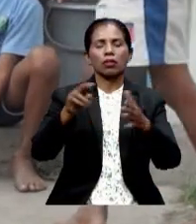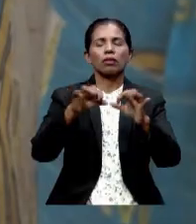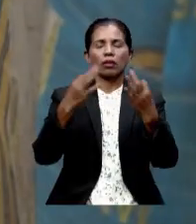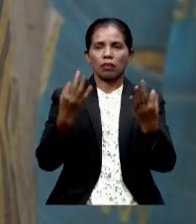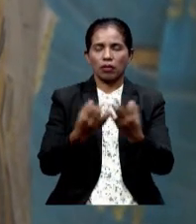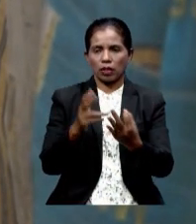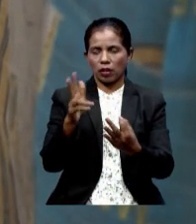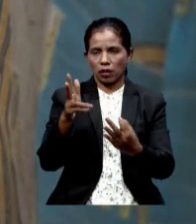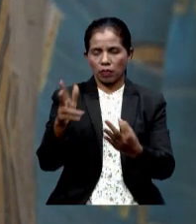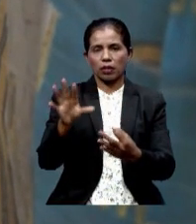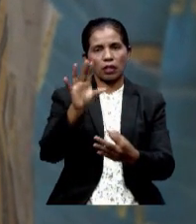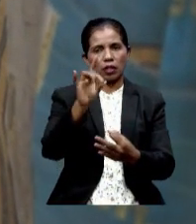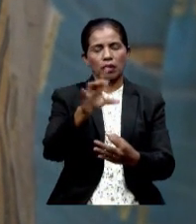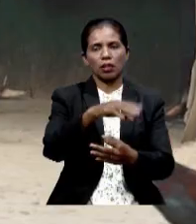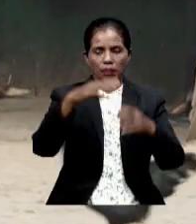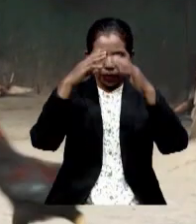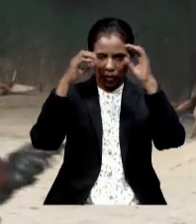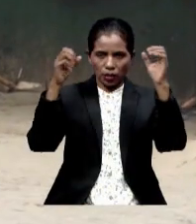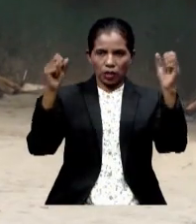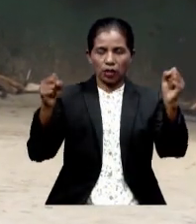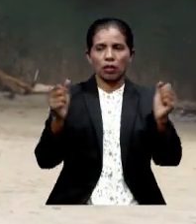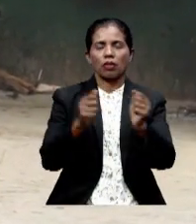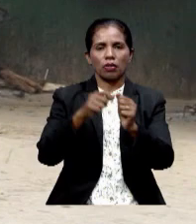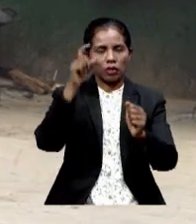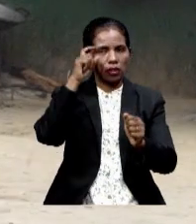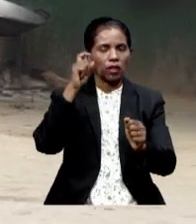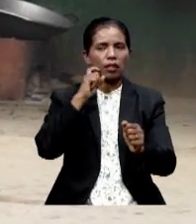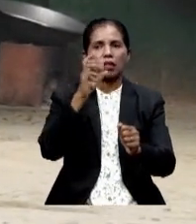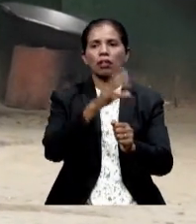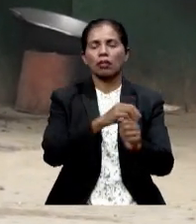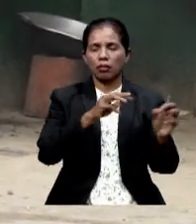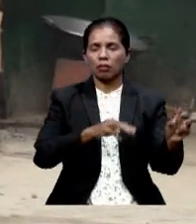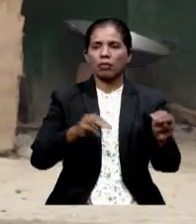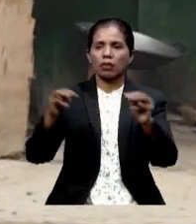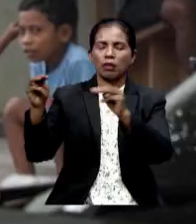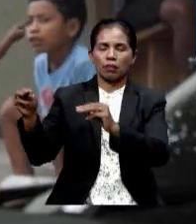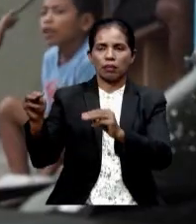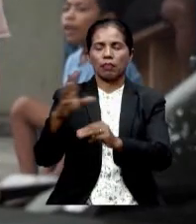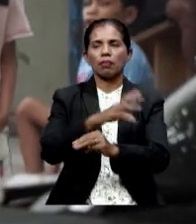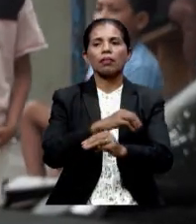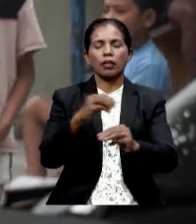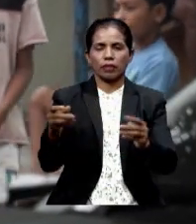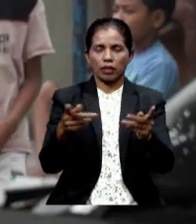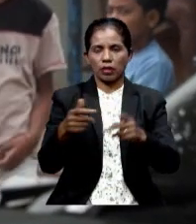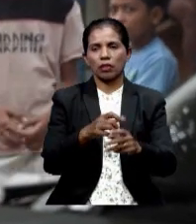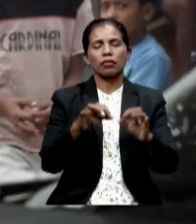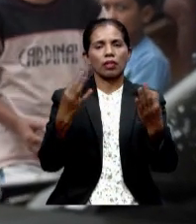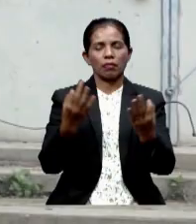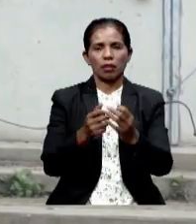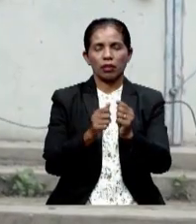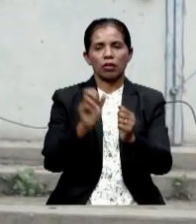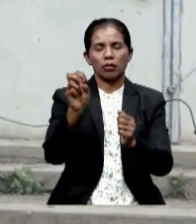Macain Tolo Nulo Resingualo mac presidente República Hosanano Gusmão evacua ba Itara Claran. No família Macain Sanulo